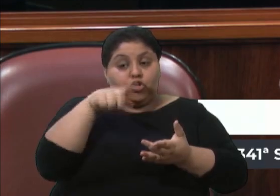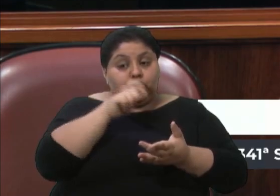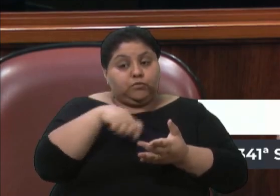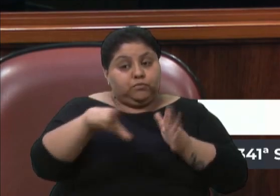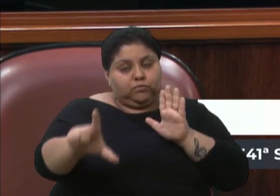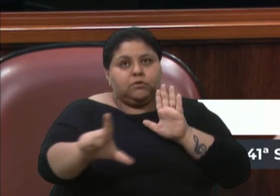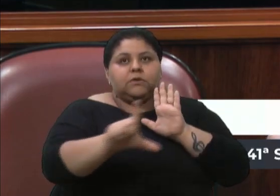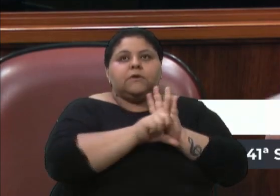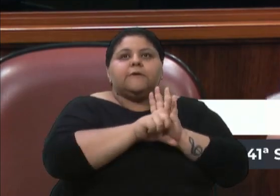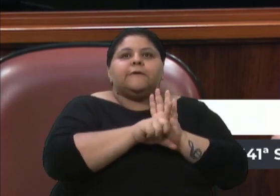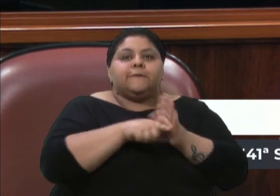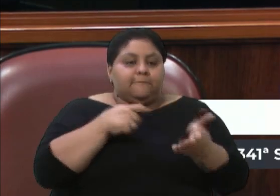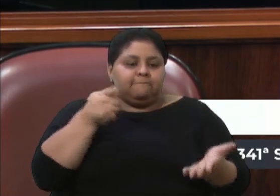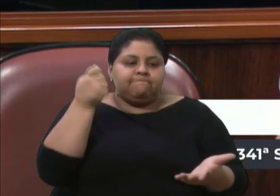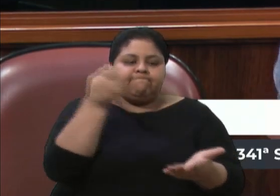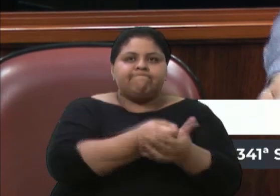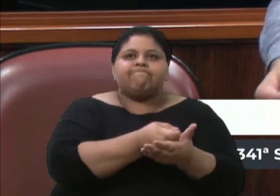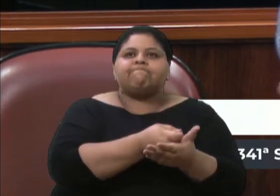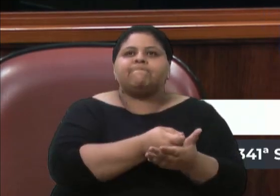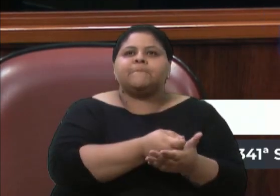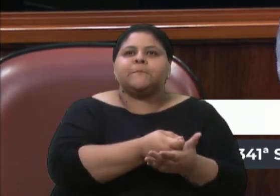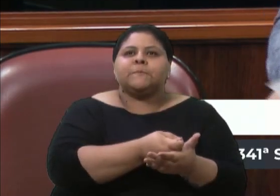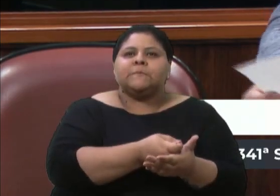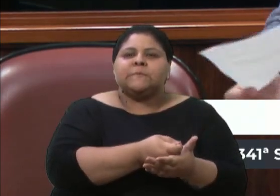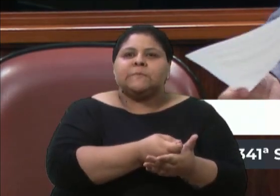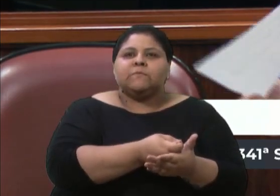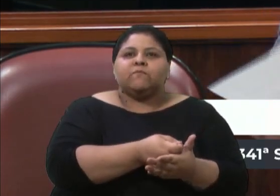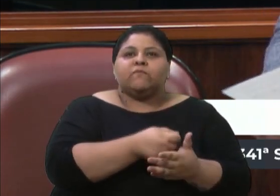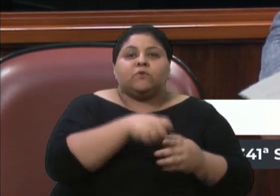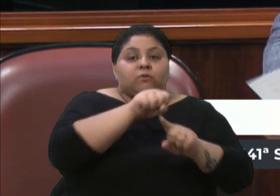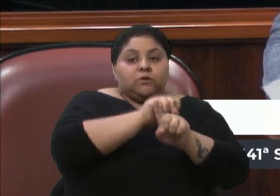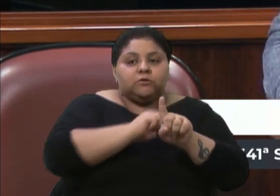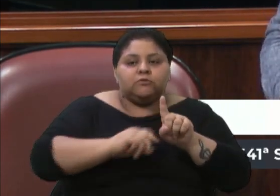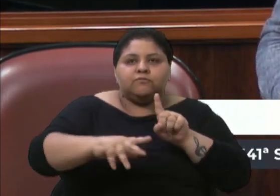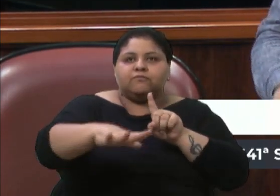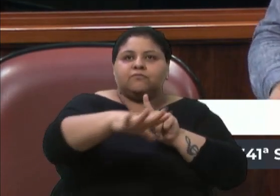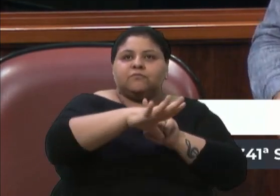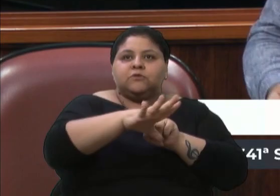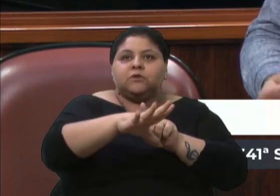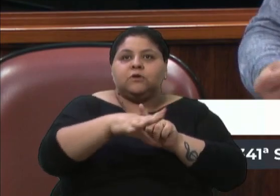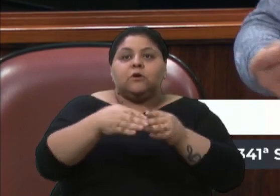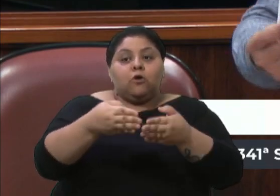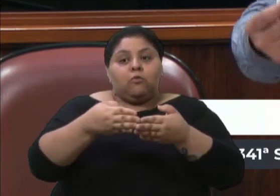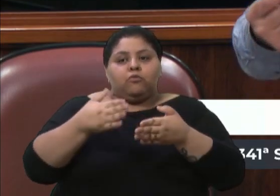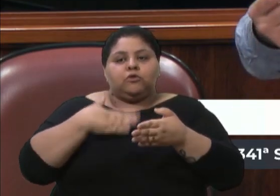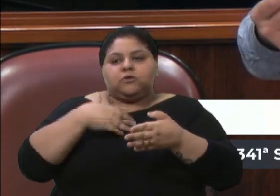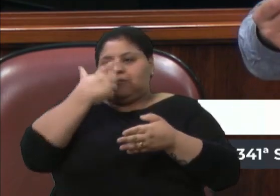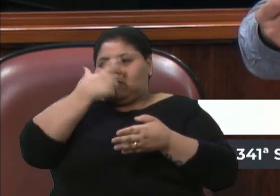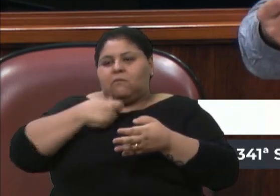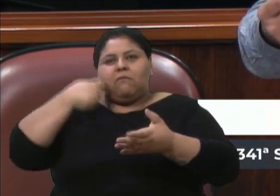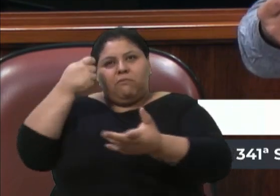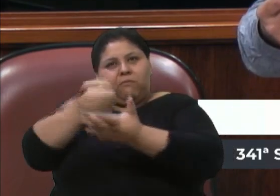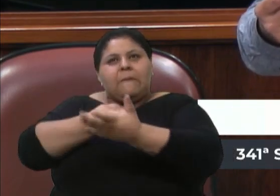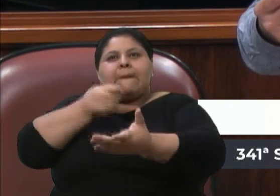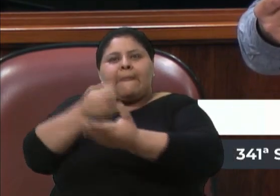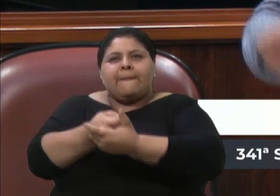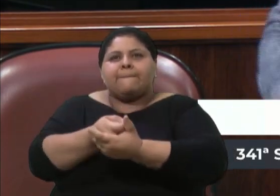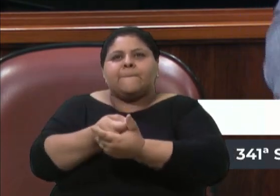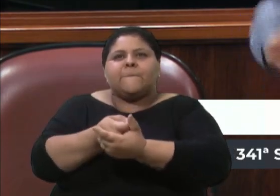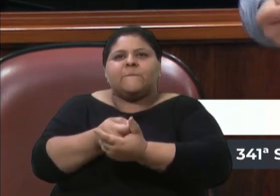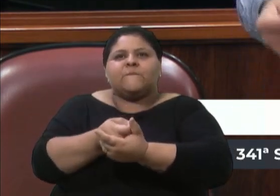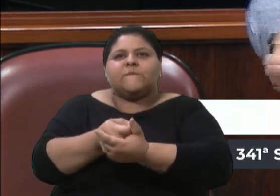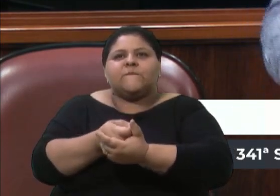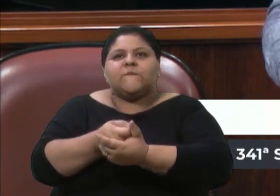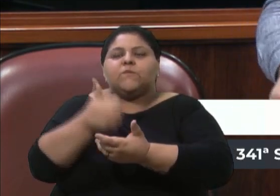seja cumprida e que, enquanto sociedade, né? Por isso que eu acho que essa luta é uma luta